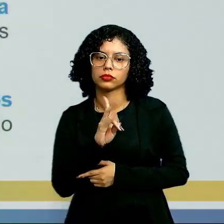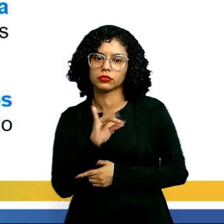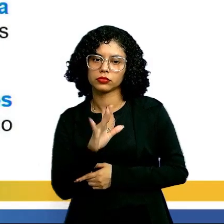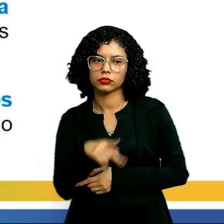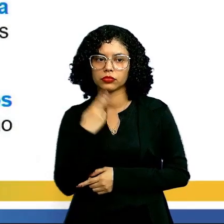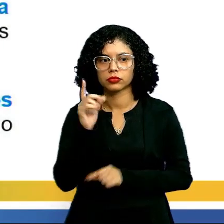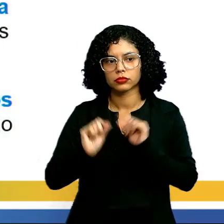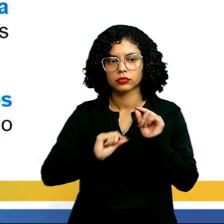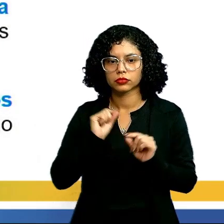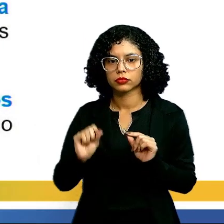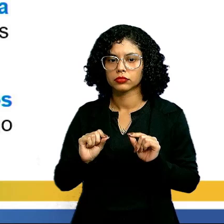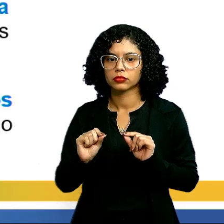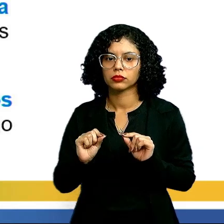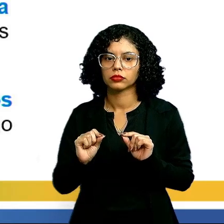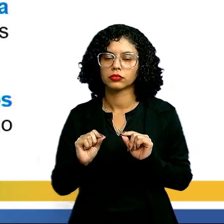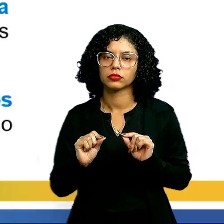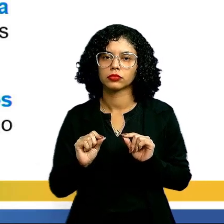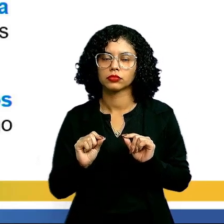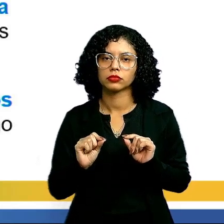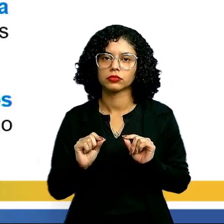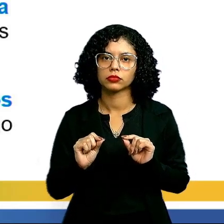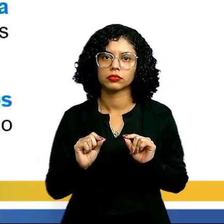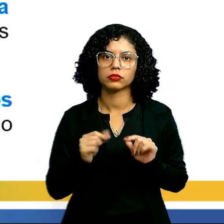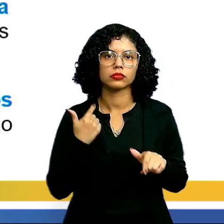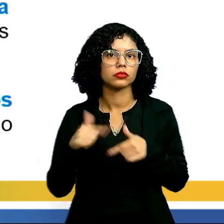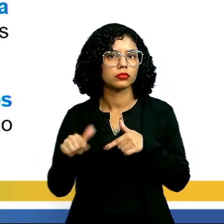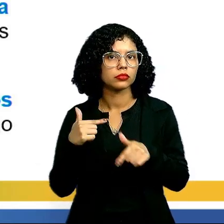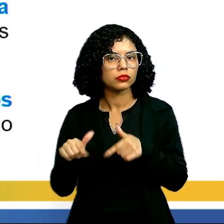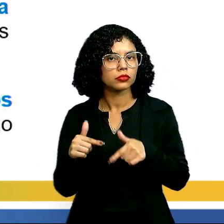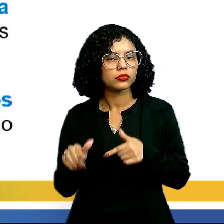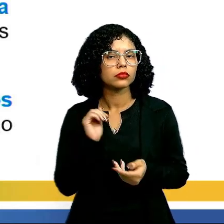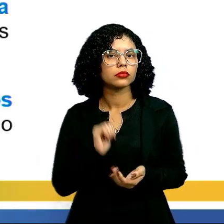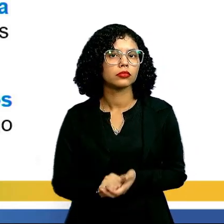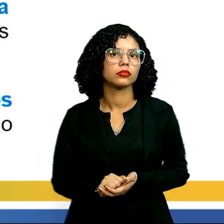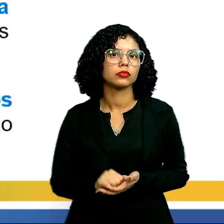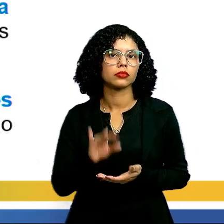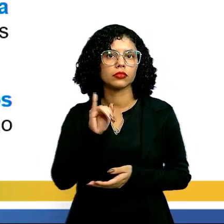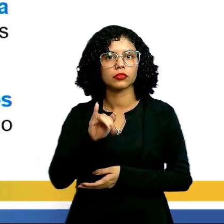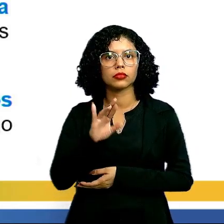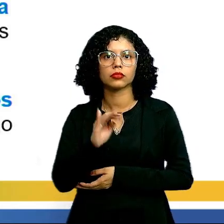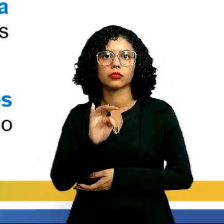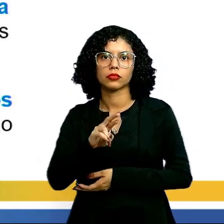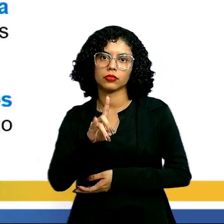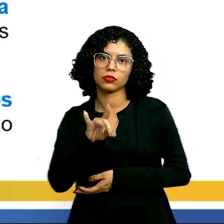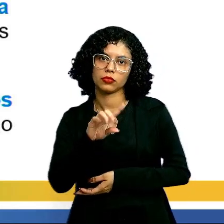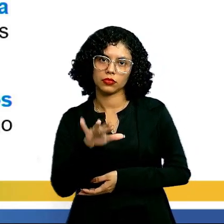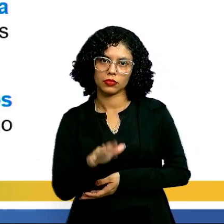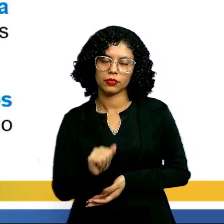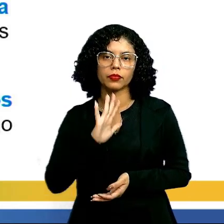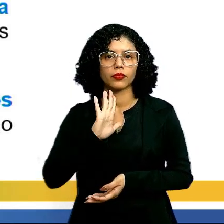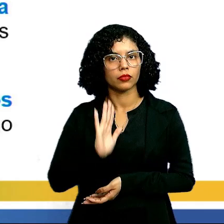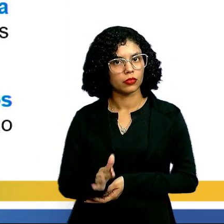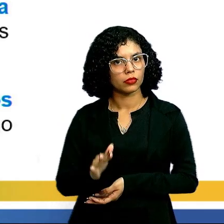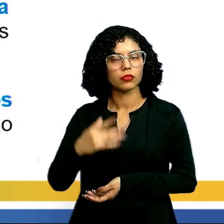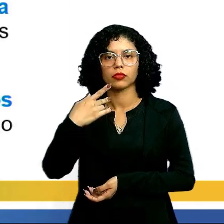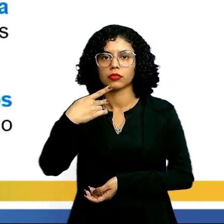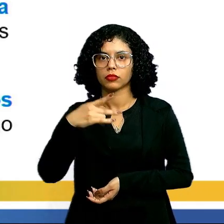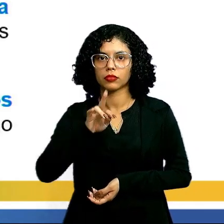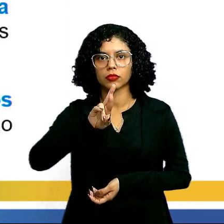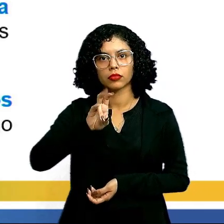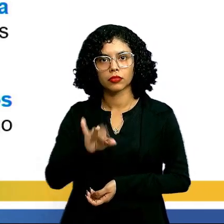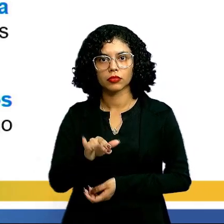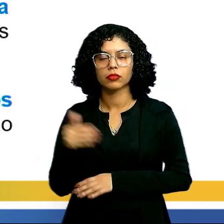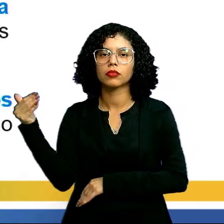diz logo, olha aí, ela trabalha com a incerteza. Já a probabilidade,